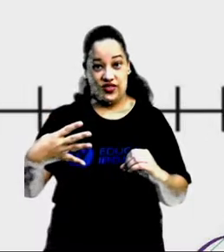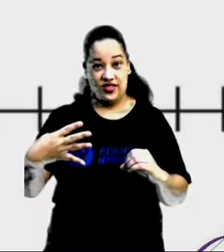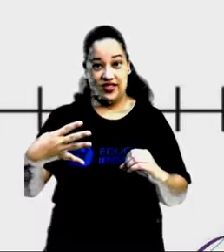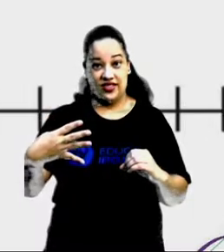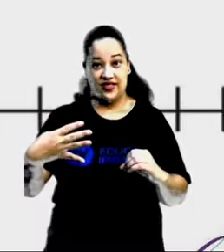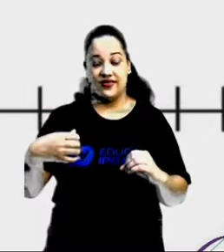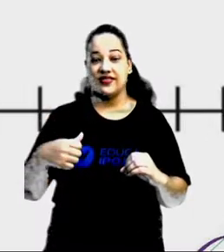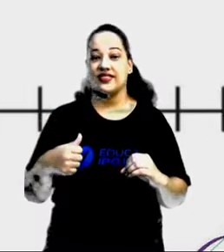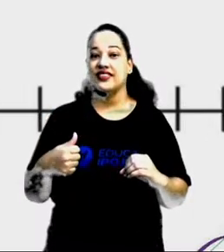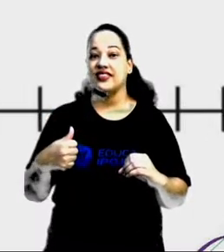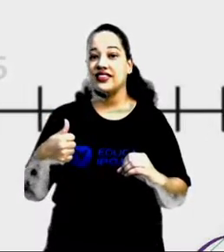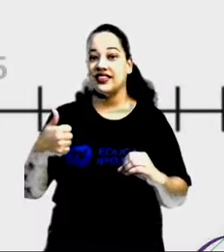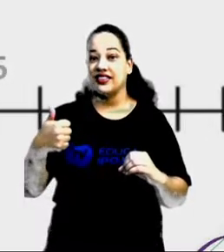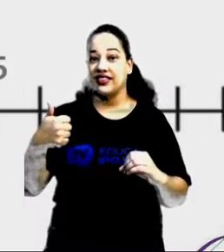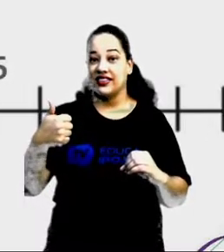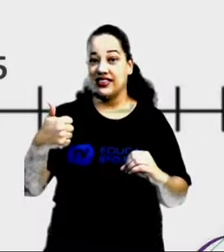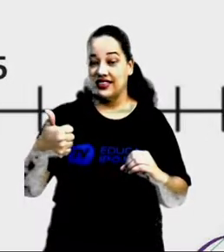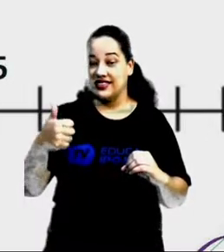quatorze,